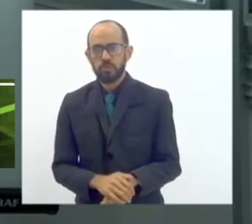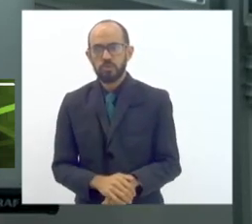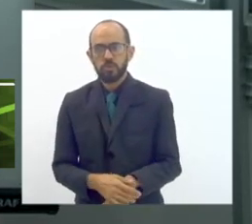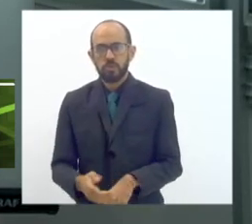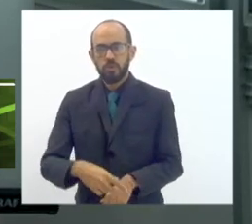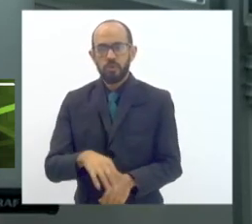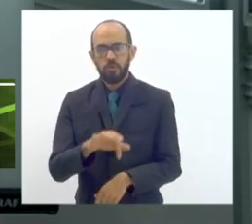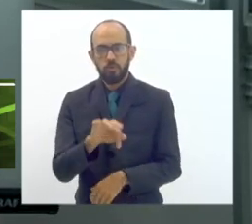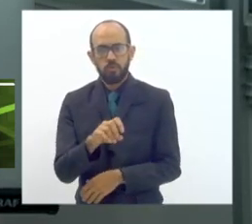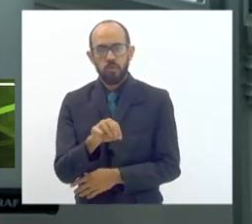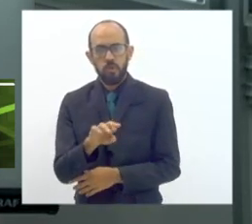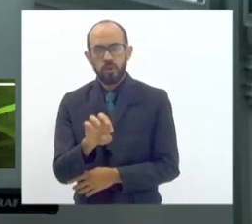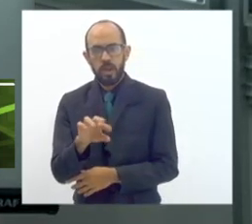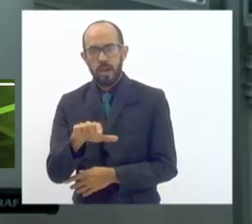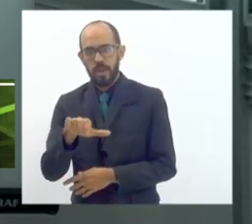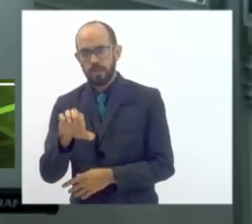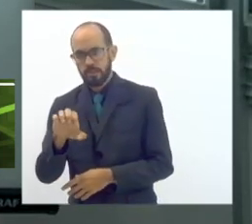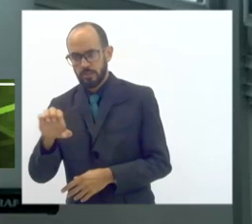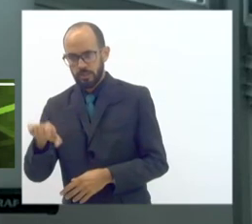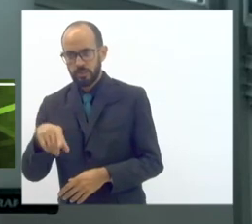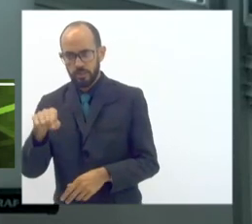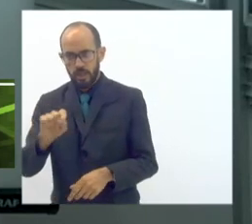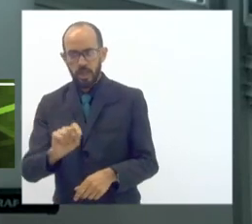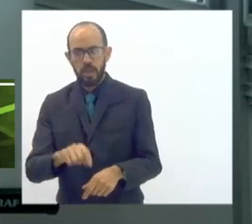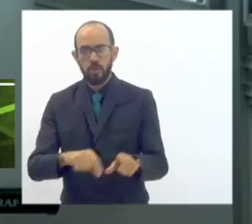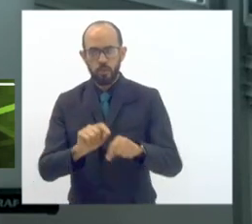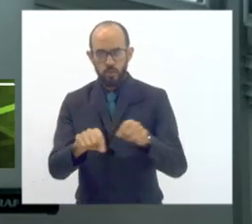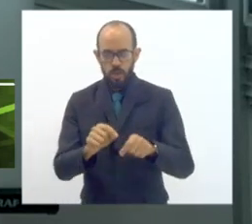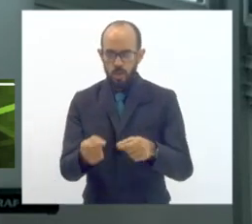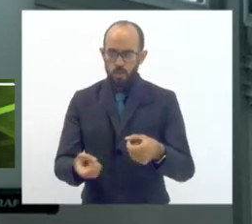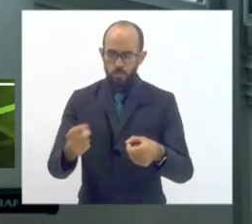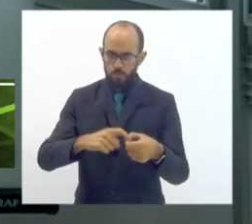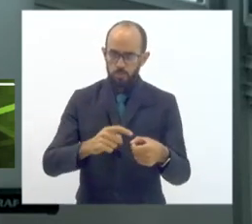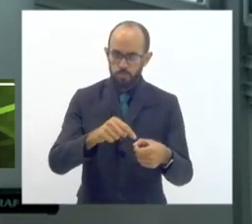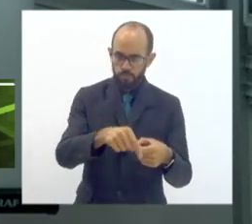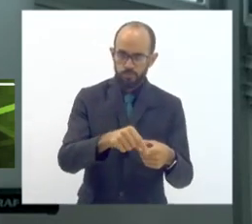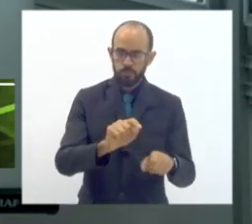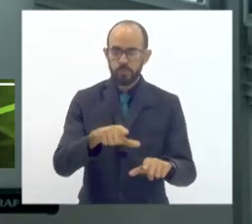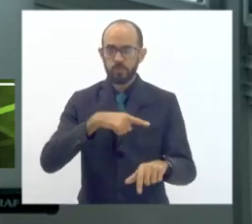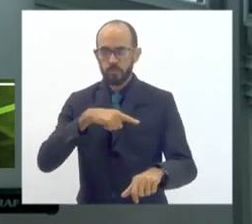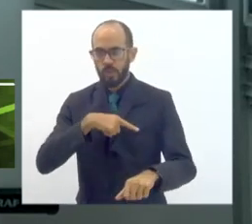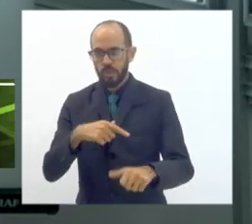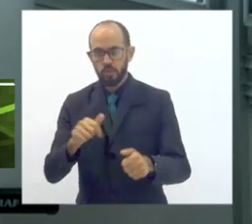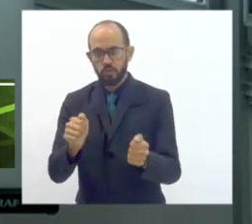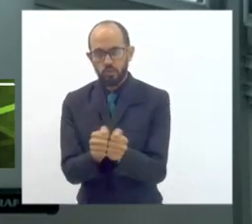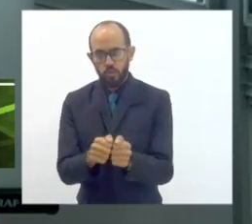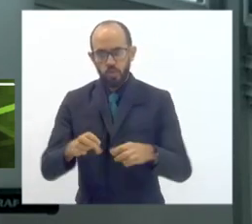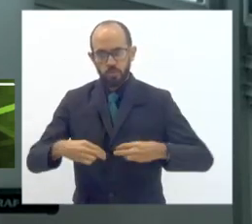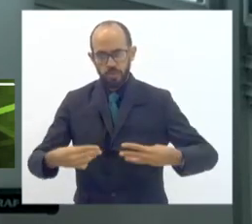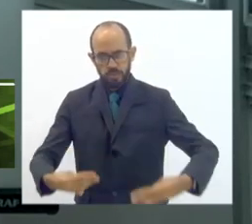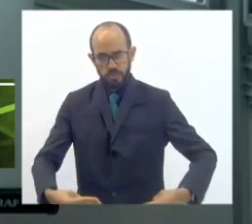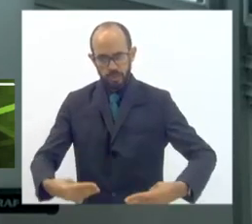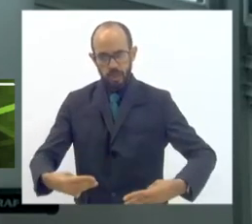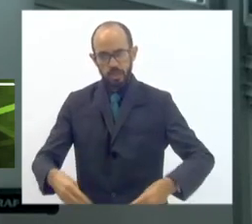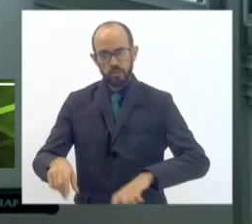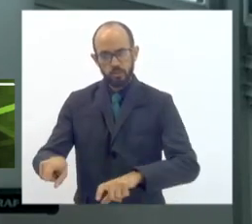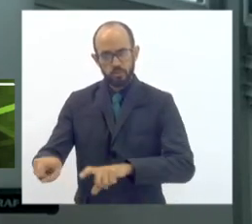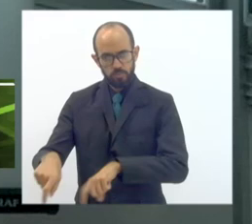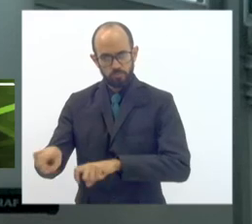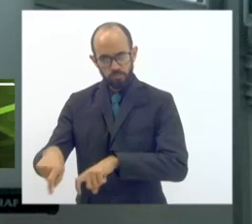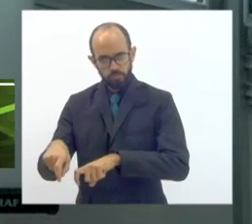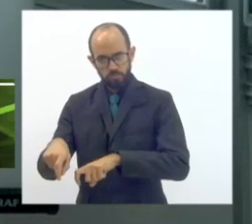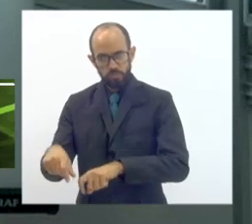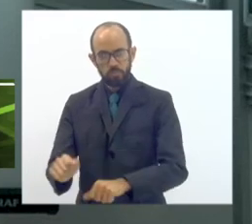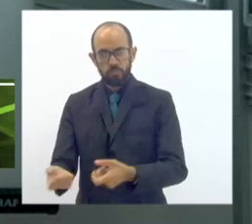Programa Fortalece Sociobio. O Conleste, em parceria com o MAPA, Ministério da Agricultura, Pecuária e Abastecimento,